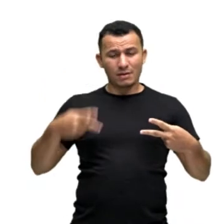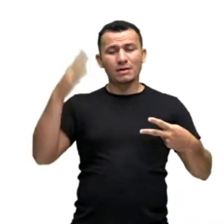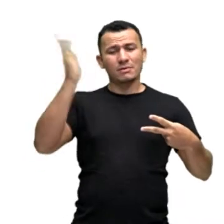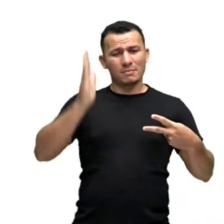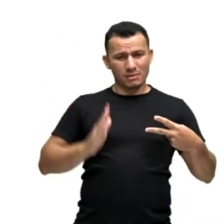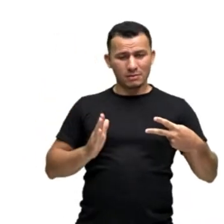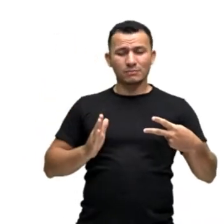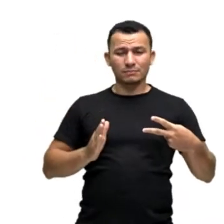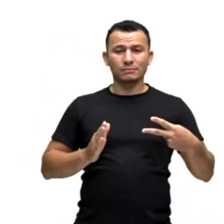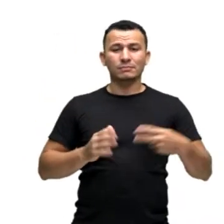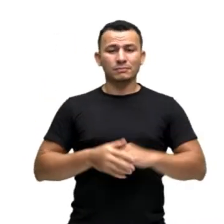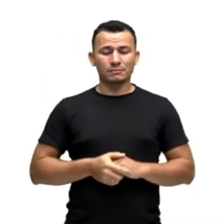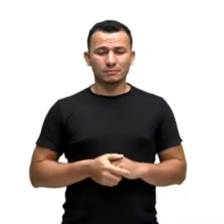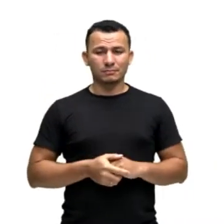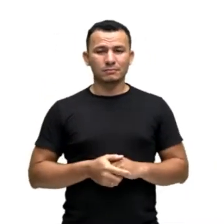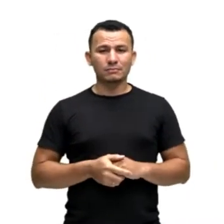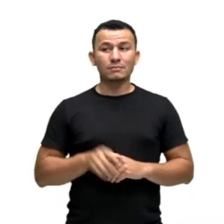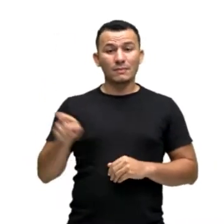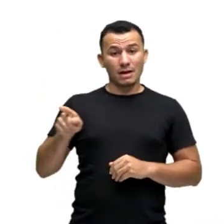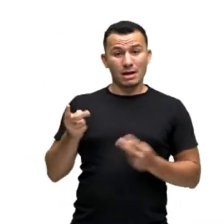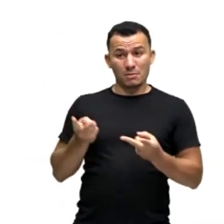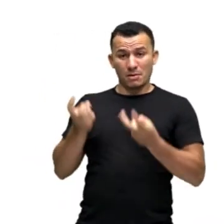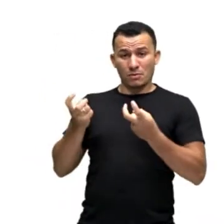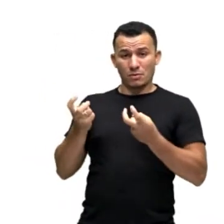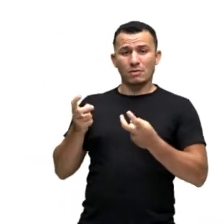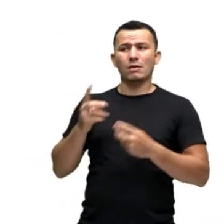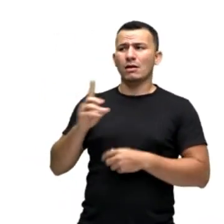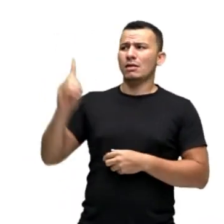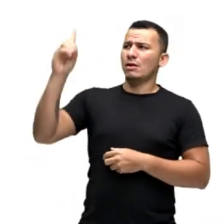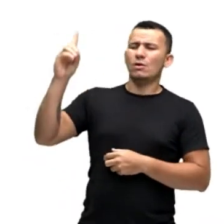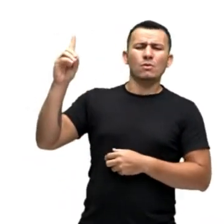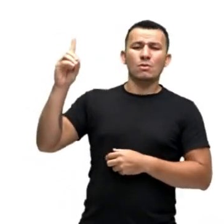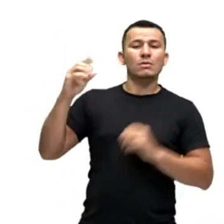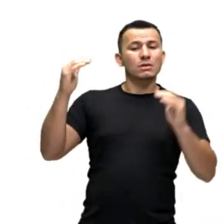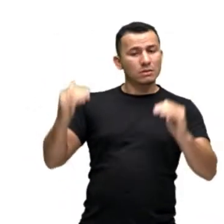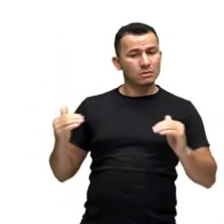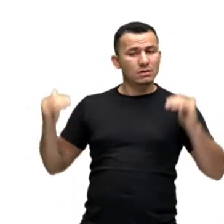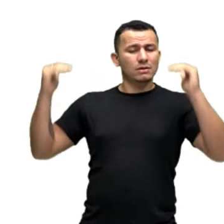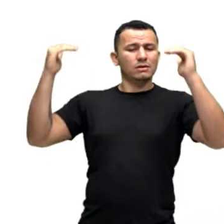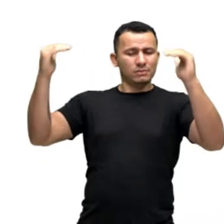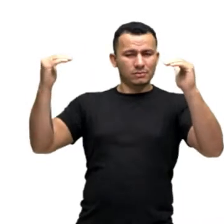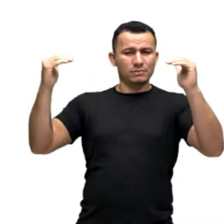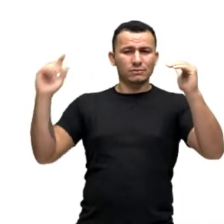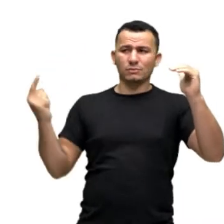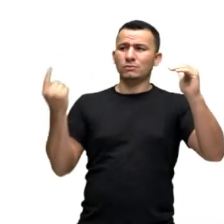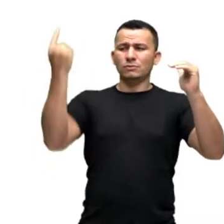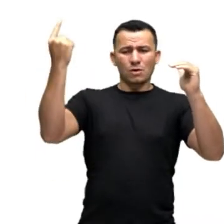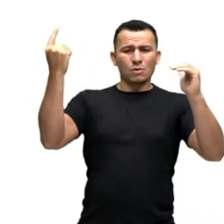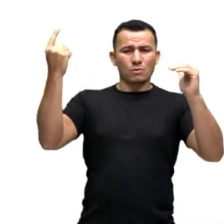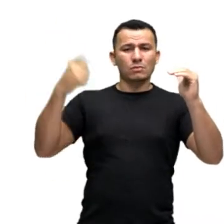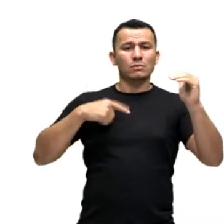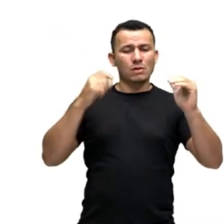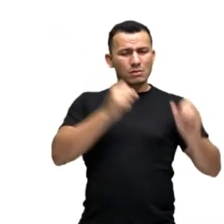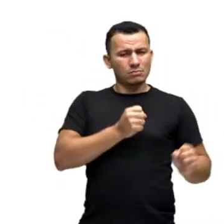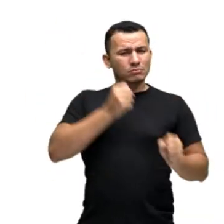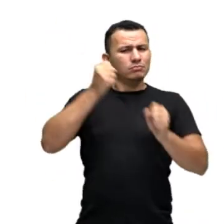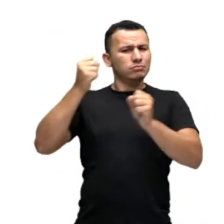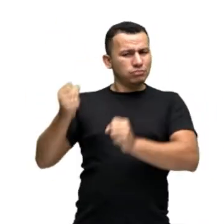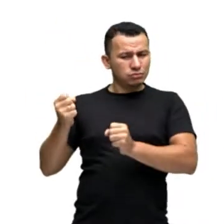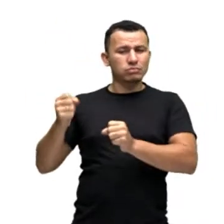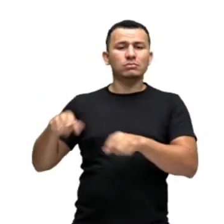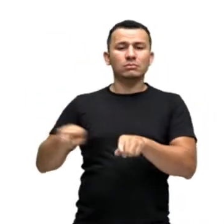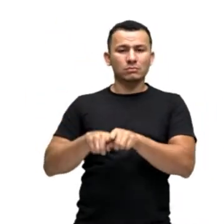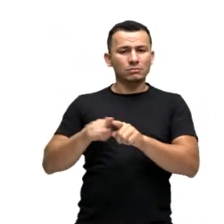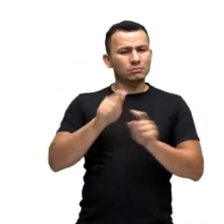então que ver um Deus como ser Supremo Ele é o único Deus todo-poderoso o todo